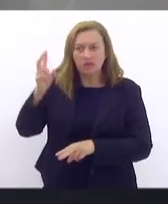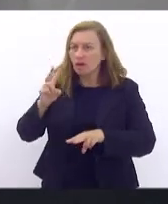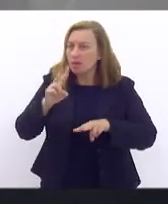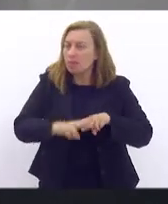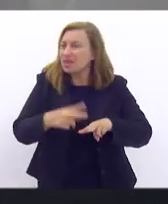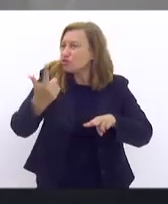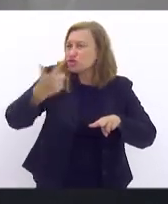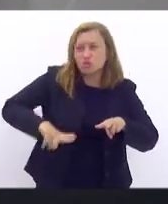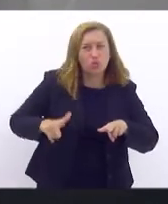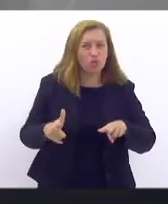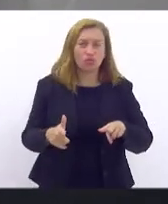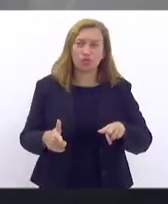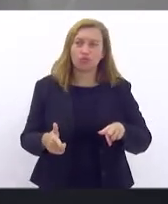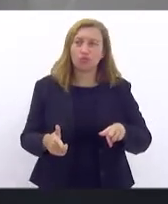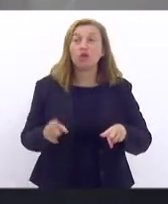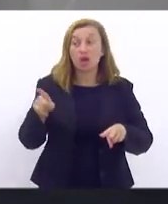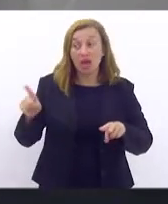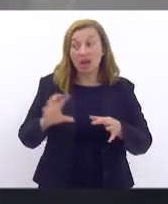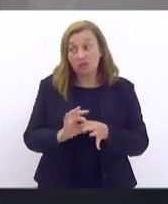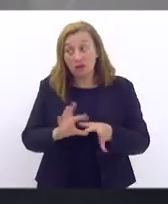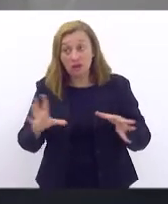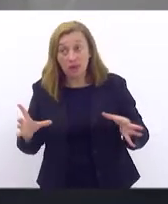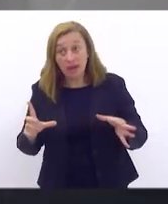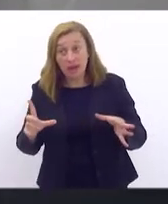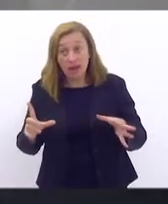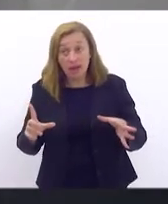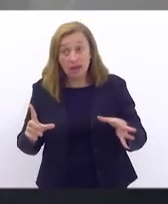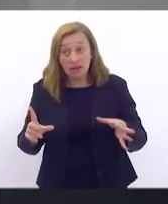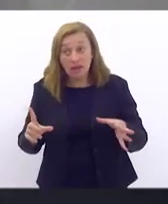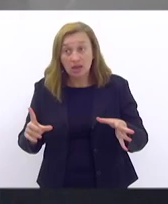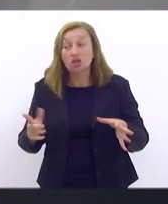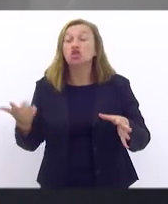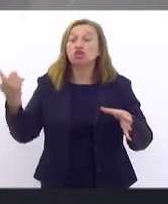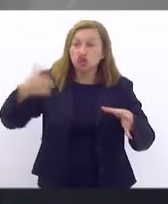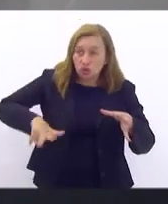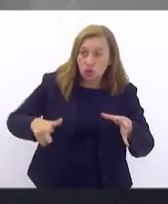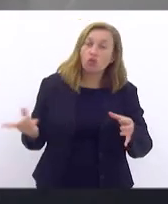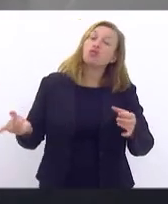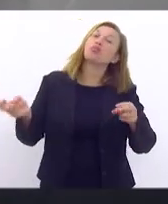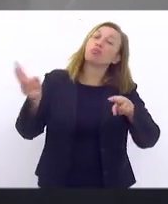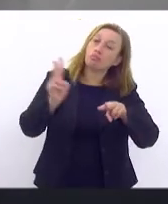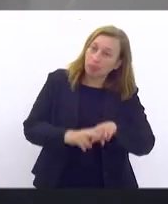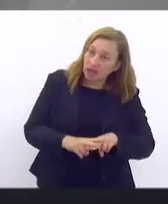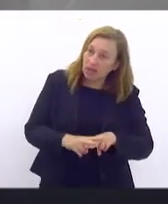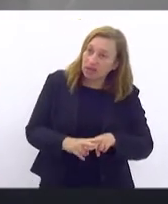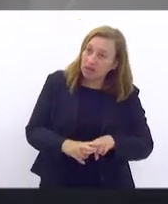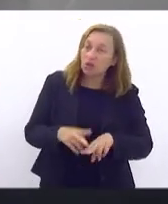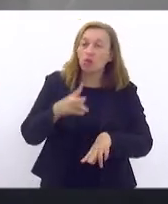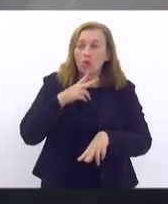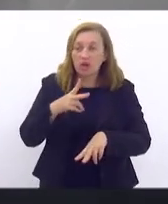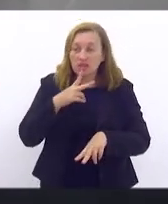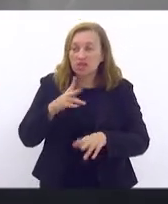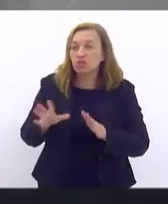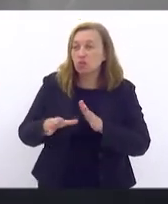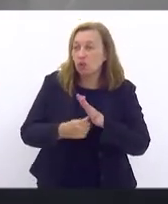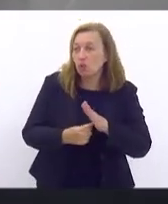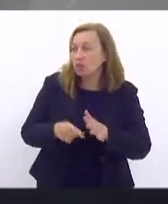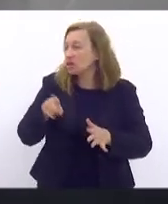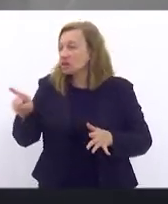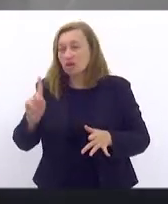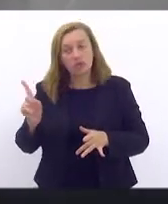uma vez. Porque, quando ele foi solto, enquanto estava lá, reconheceram ele novamente num roubo, não sei aonde, que também não era